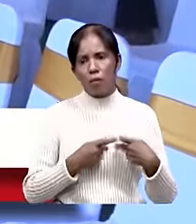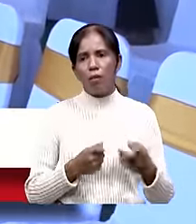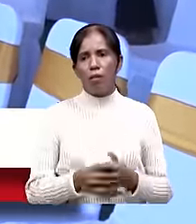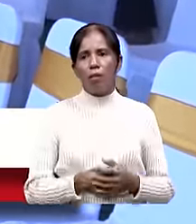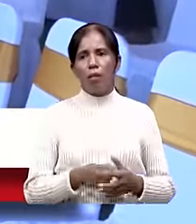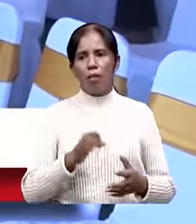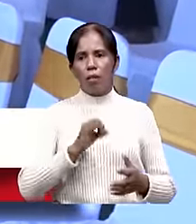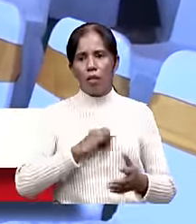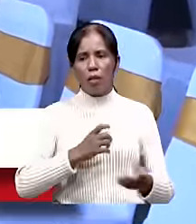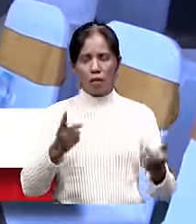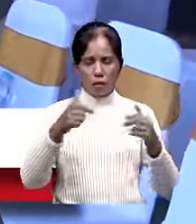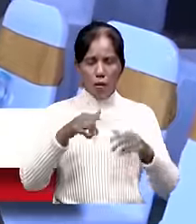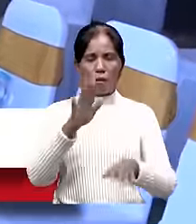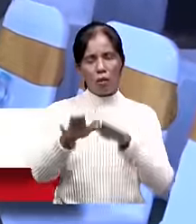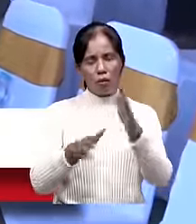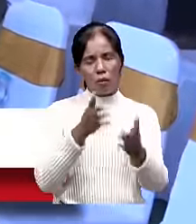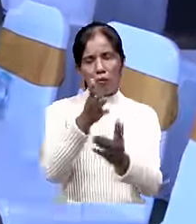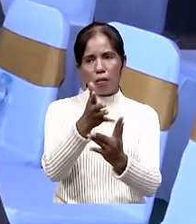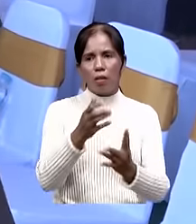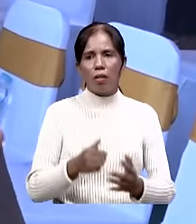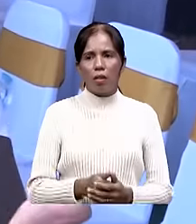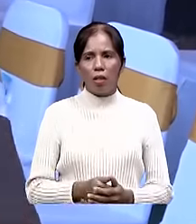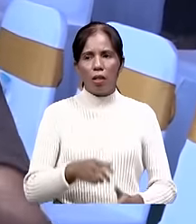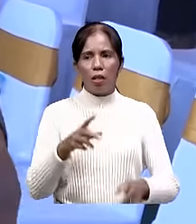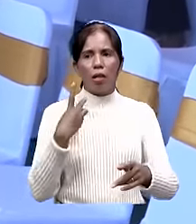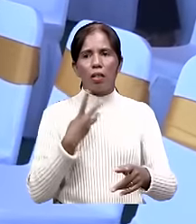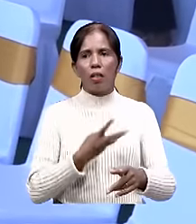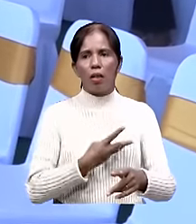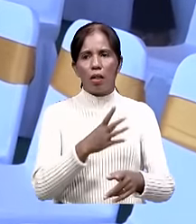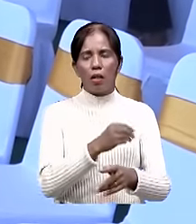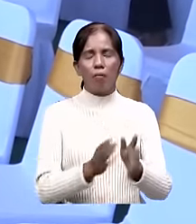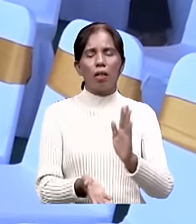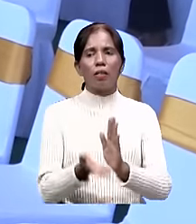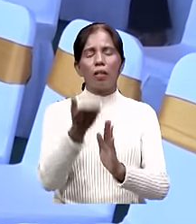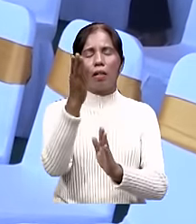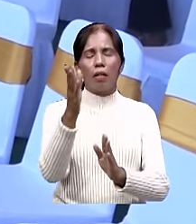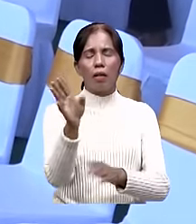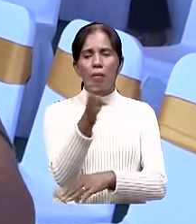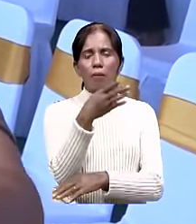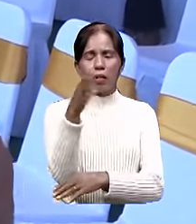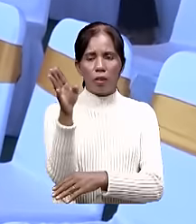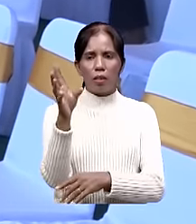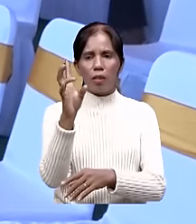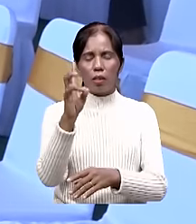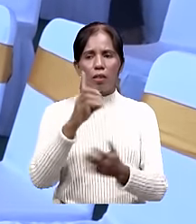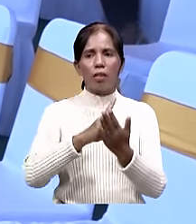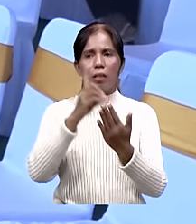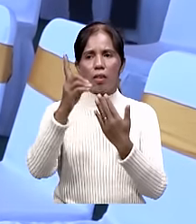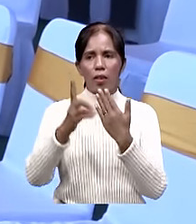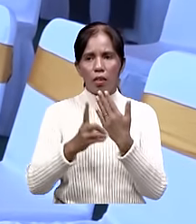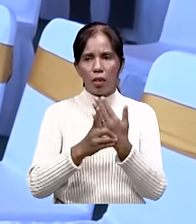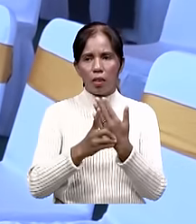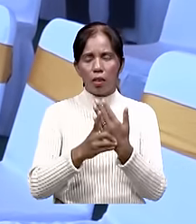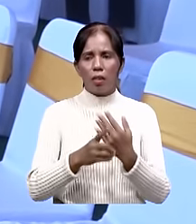maf tamares mais. Ne mai baluta na ini am makasa bandar 7 Desember ya ne. Oh 7 Desember